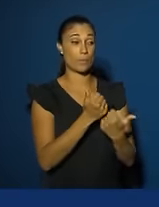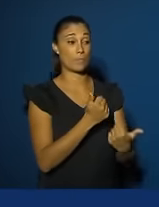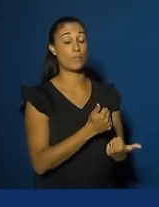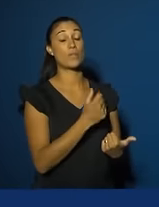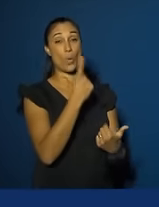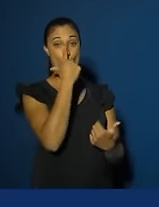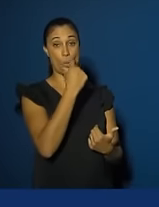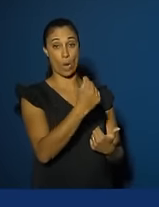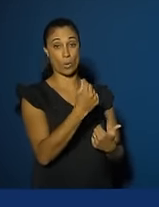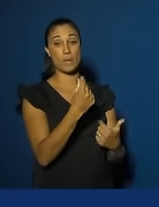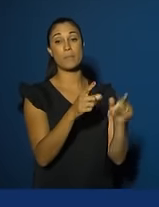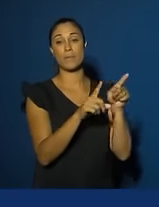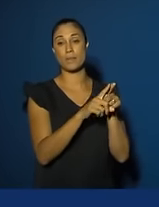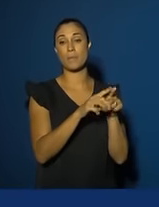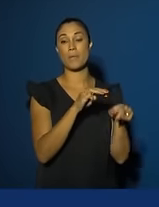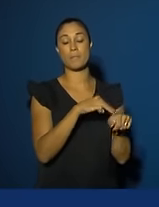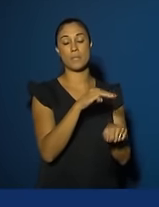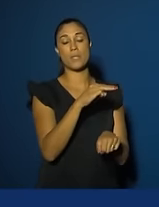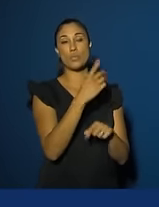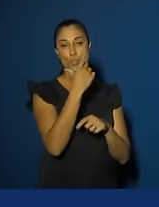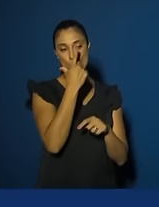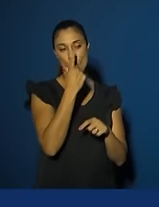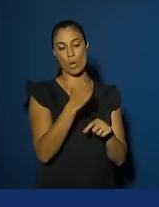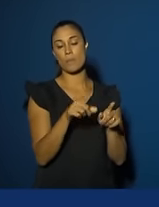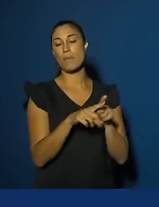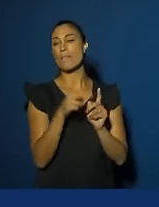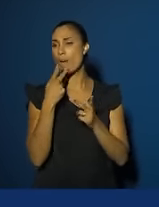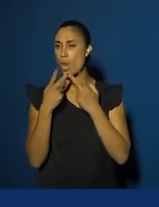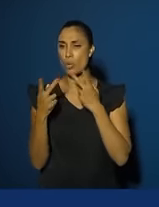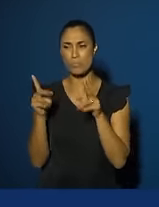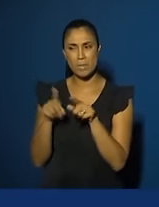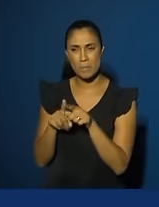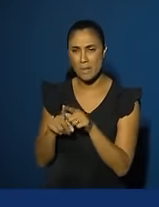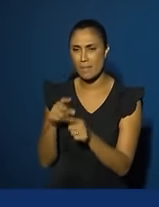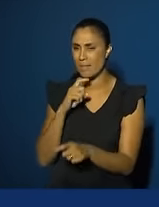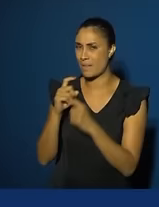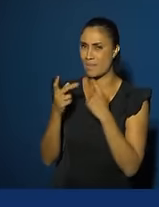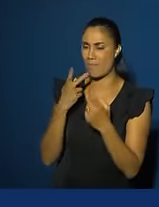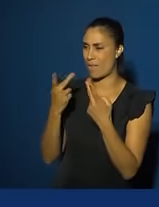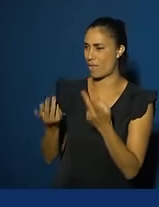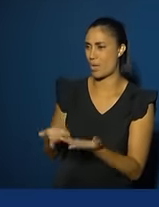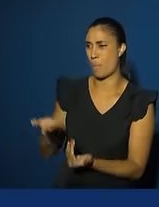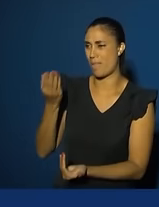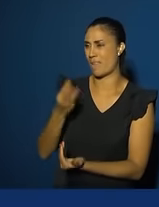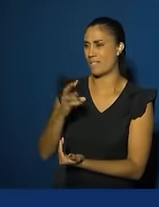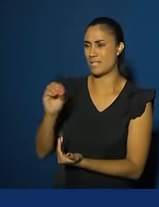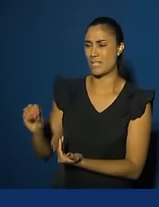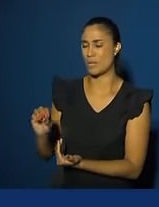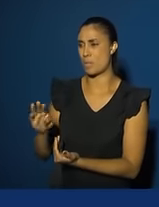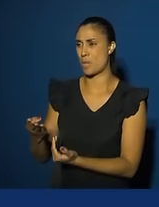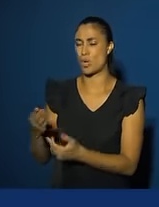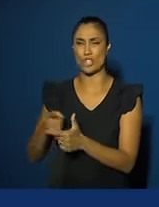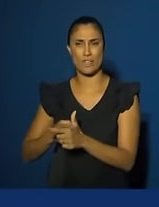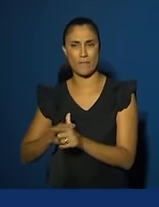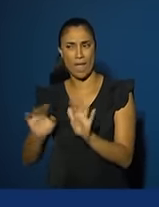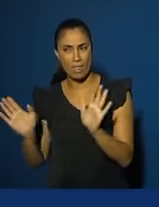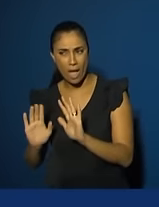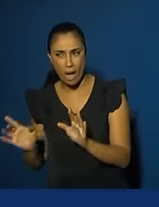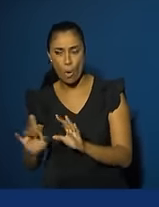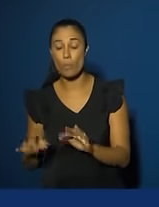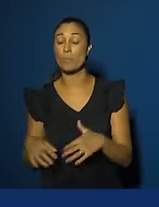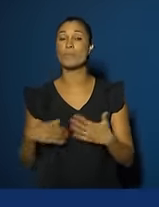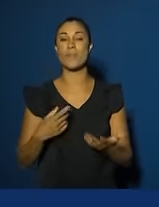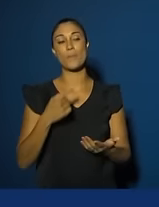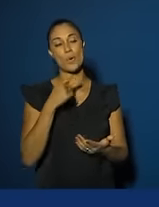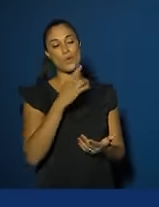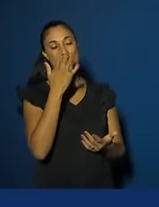República que também é ministro Geraldo ác em a público falou a mesma coisa olha só ninguém tá falando em aumentar R 300 bilhões de reais dívida e depois o